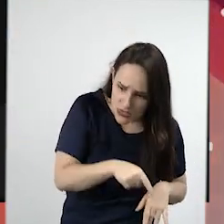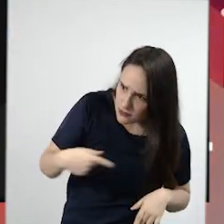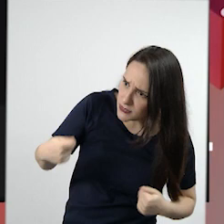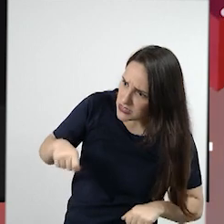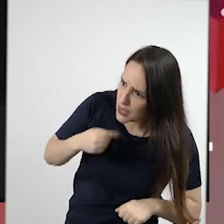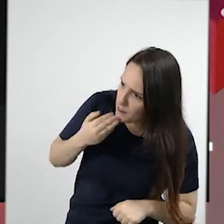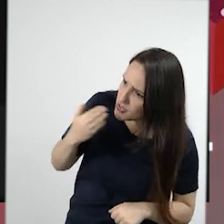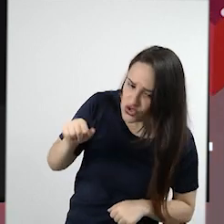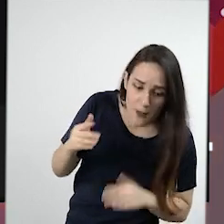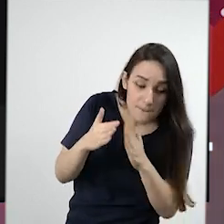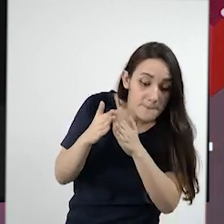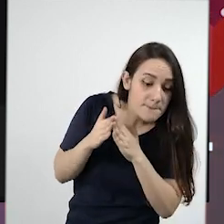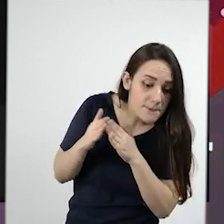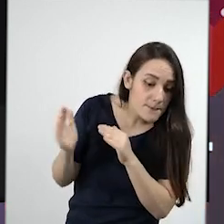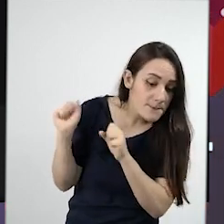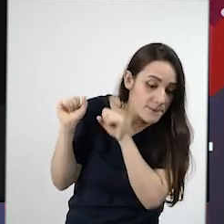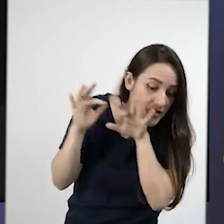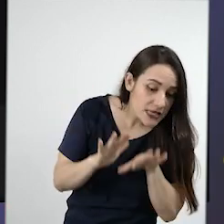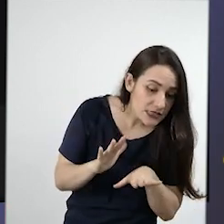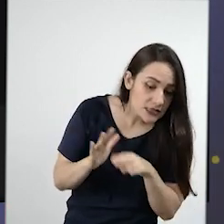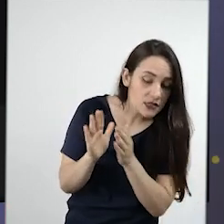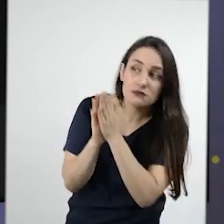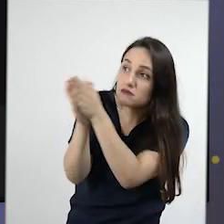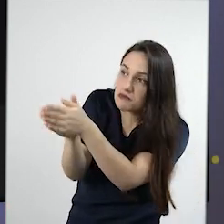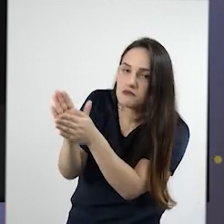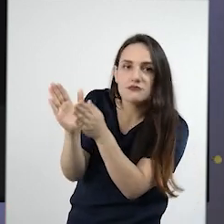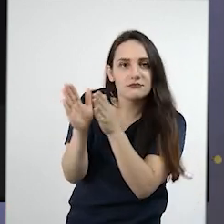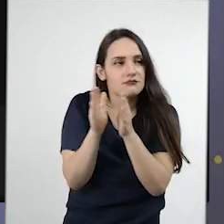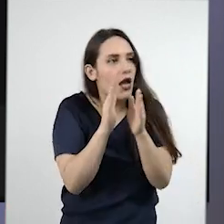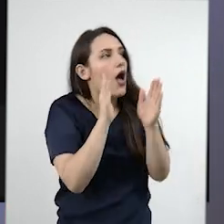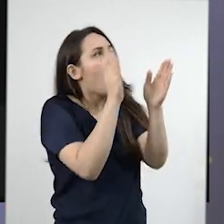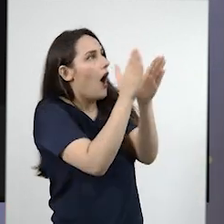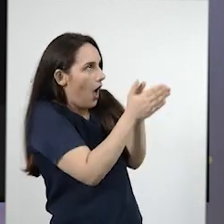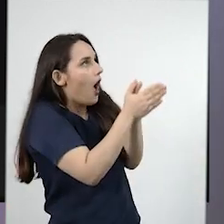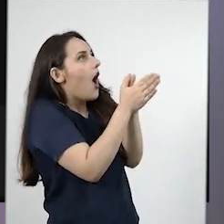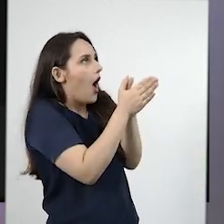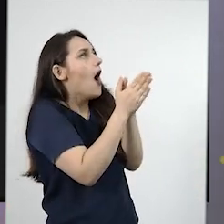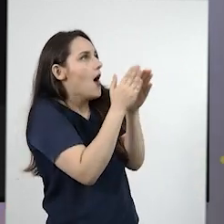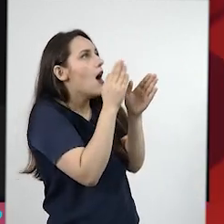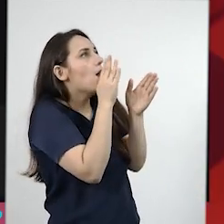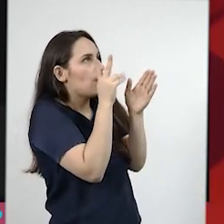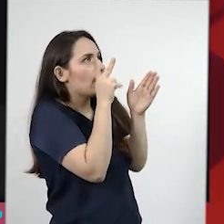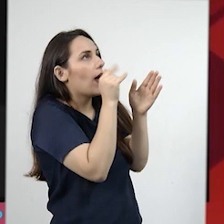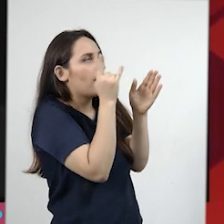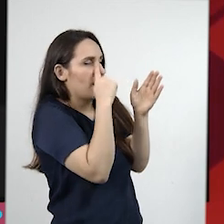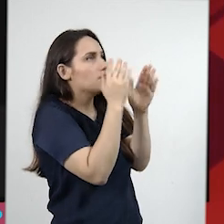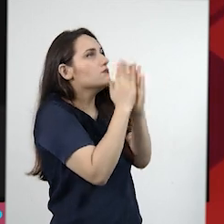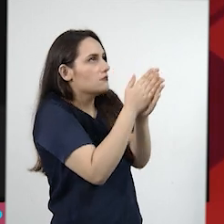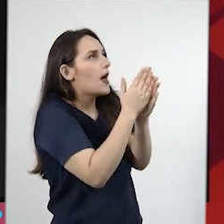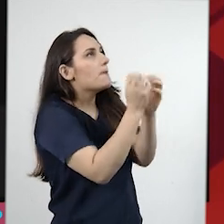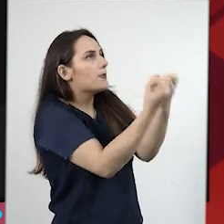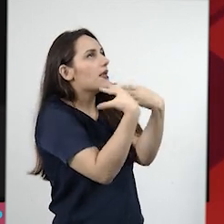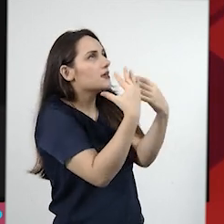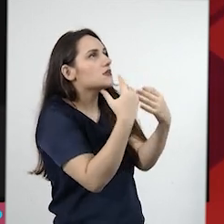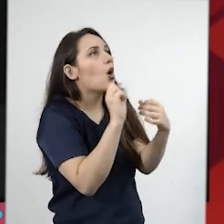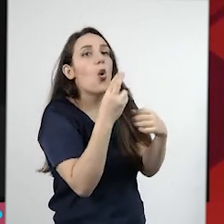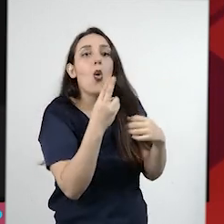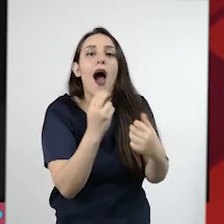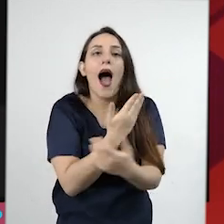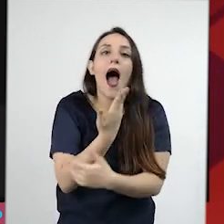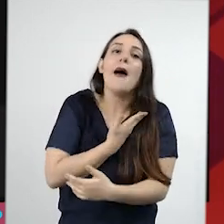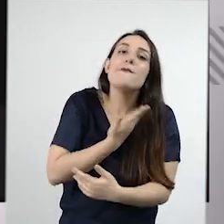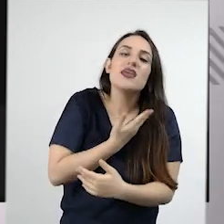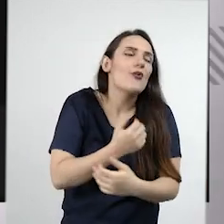dá beijo, abraça, e de repente não pode, né? E com meu amiguinho eu tinha que abraçar antes, agora